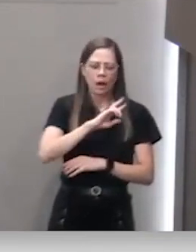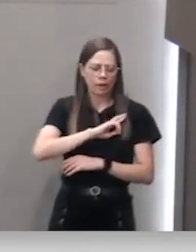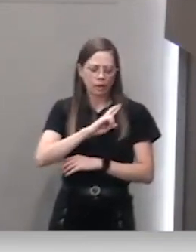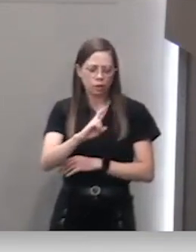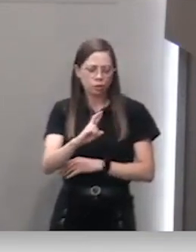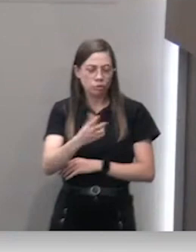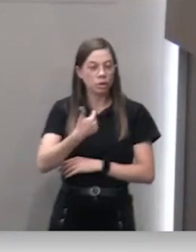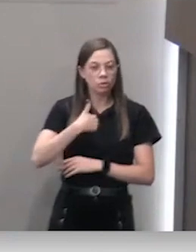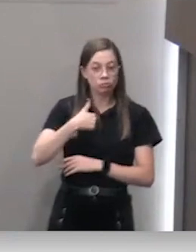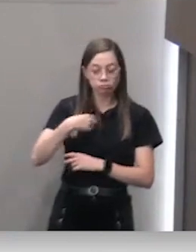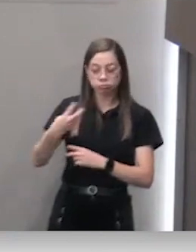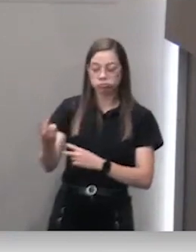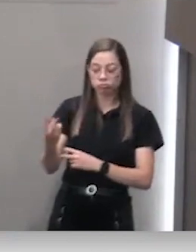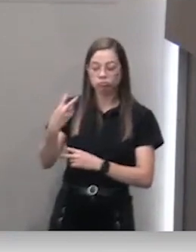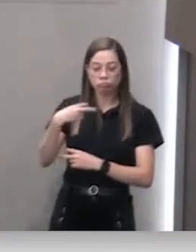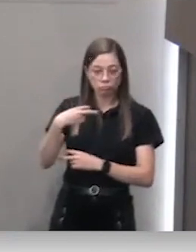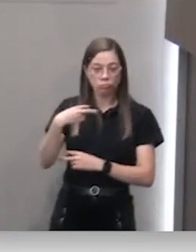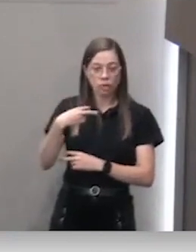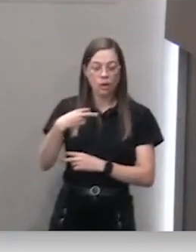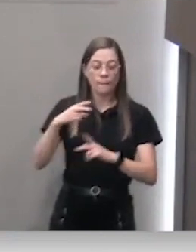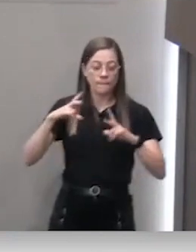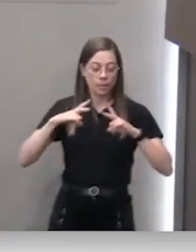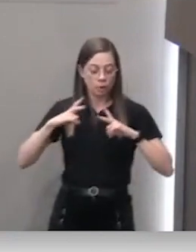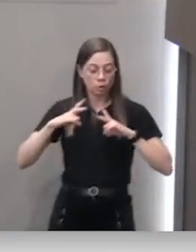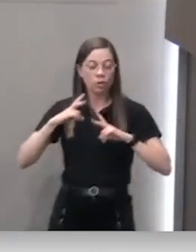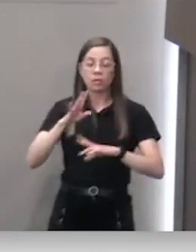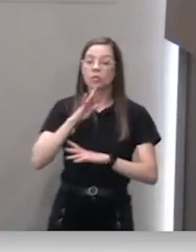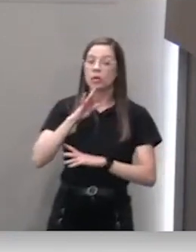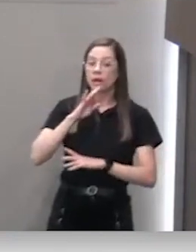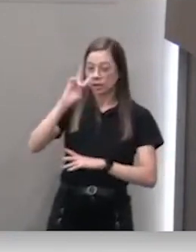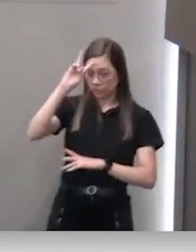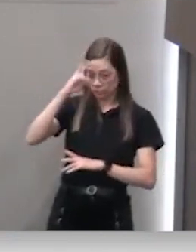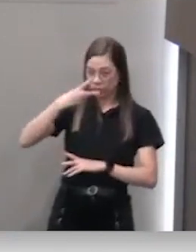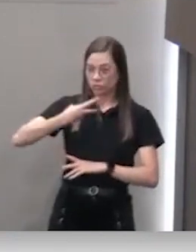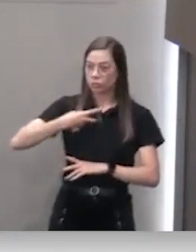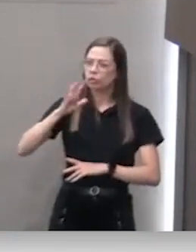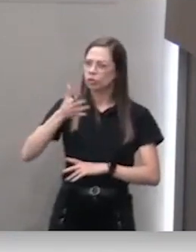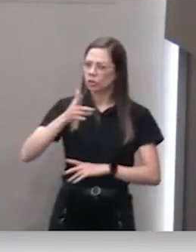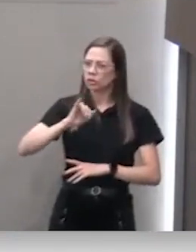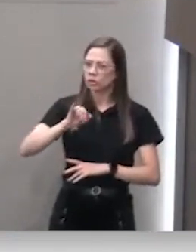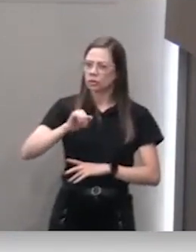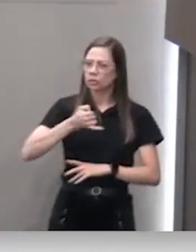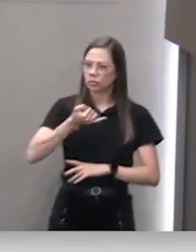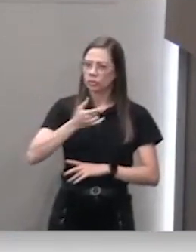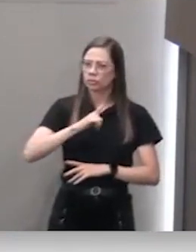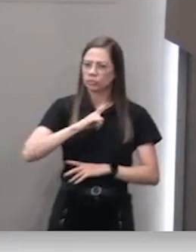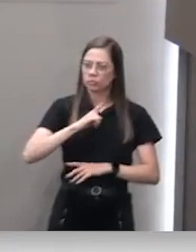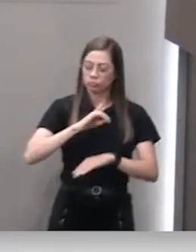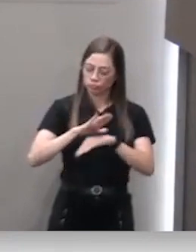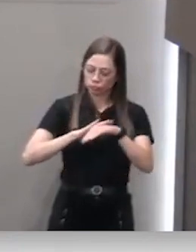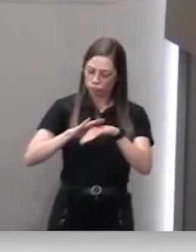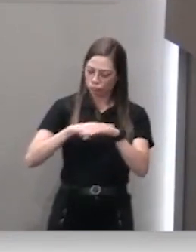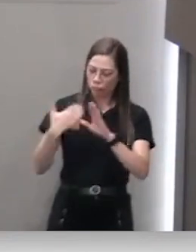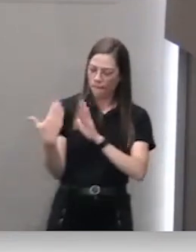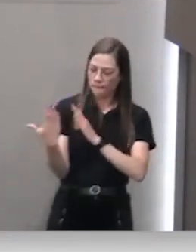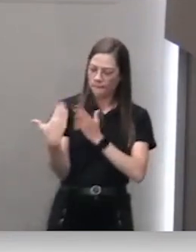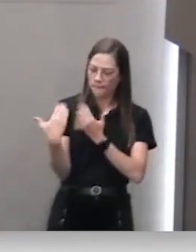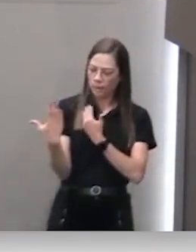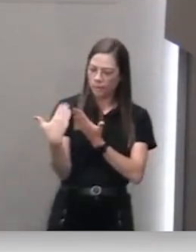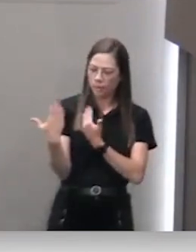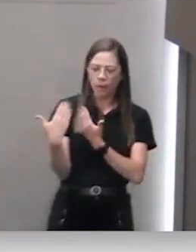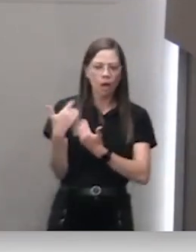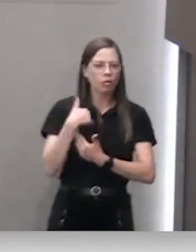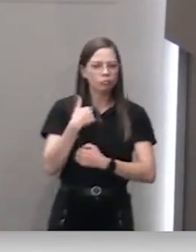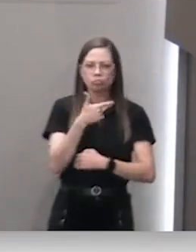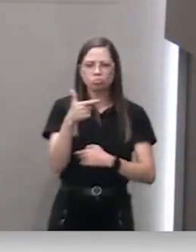conhece pessoalmente, quem já teve a oportunidade de conversar comigo, sabe que eu não tenho um mínimo problema com